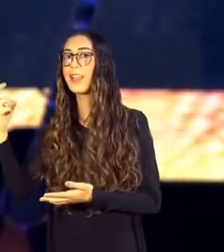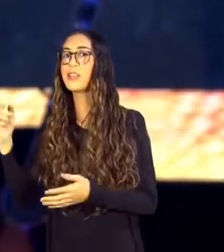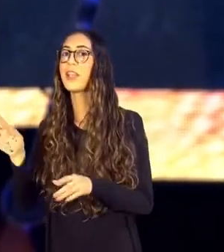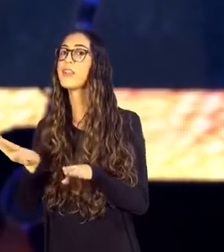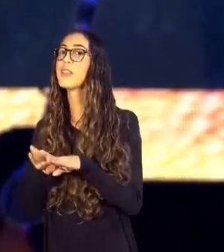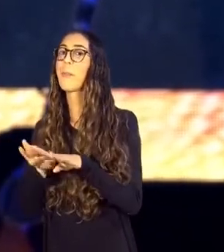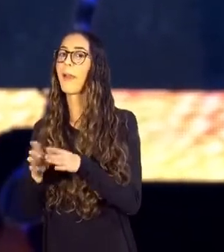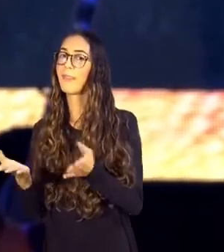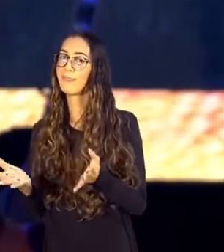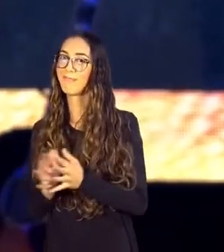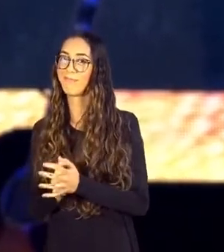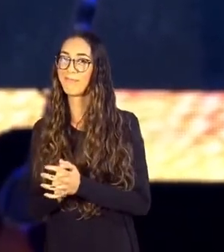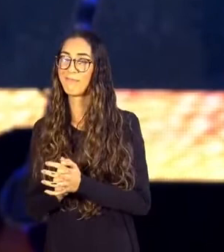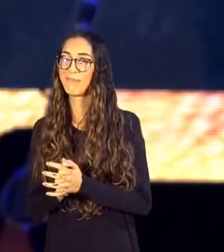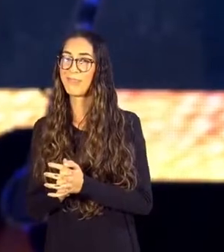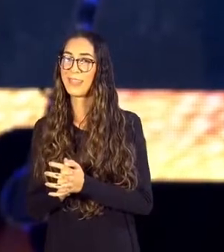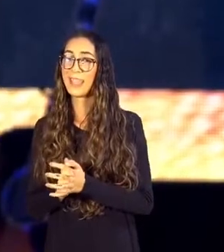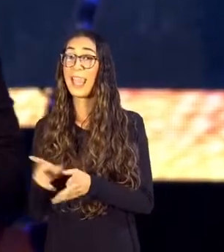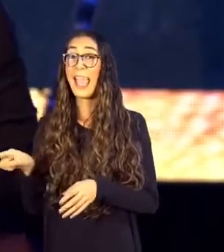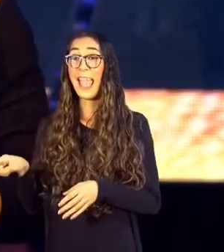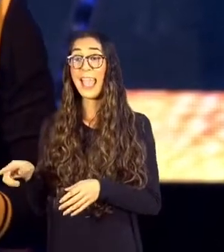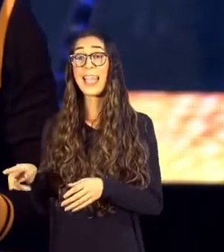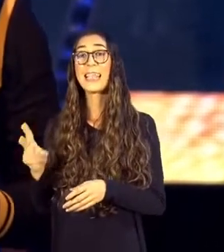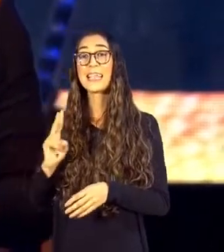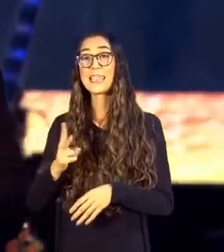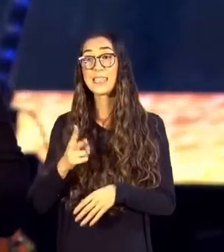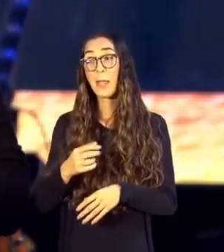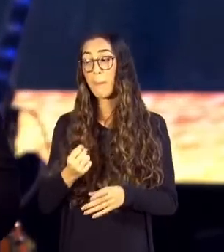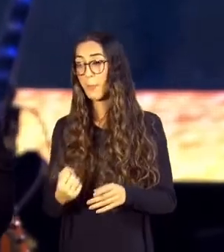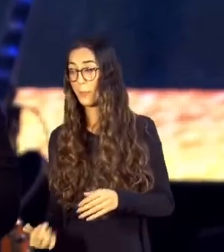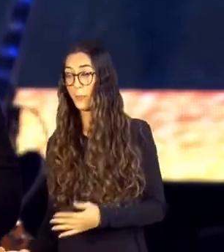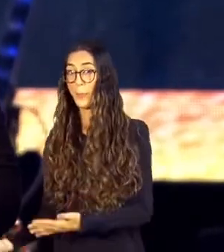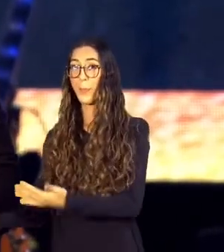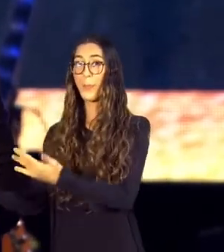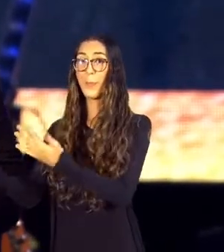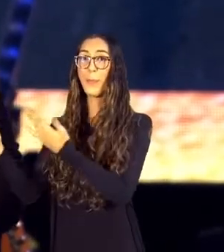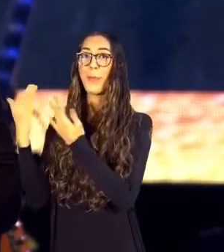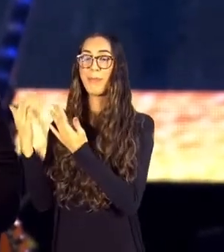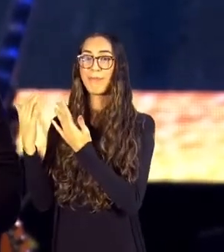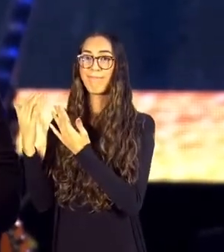nos atacar. Pastor, eu não consigo sentir paz, é uma angústia.